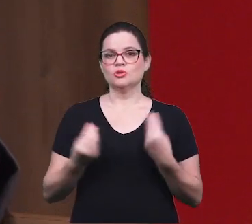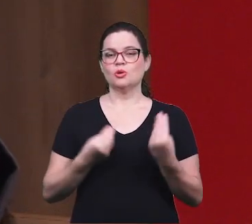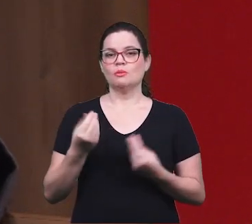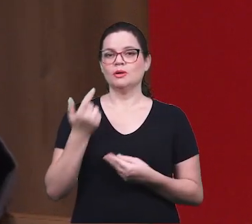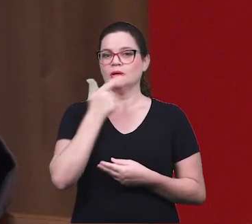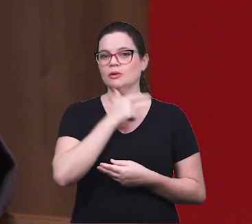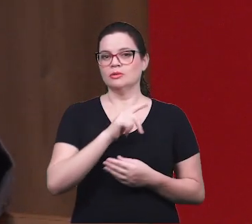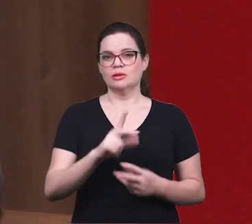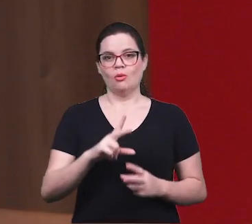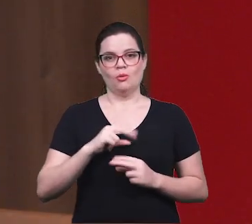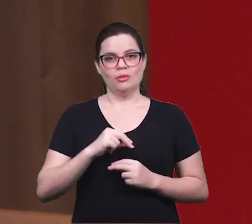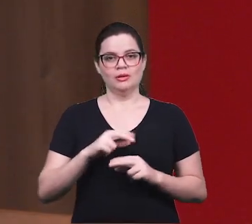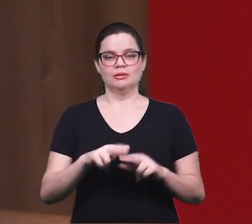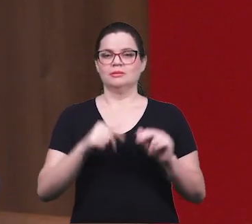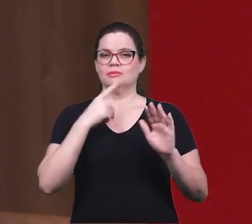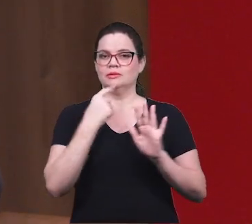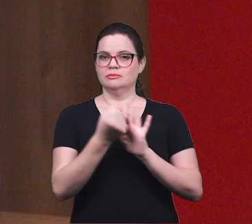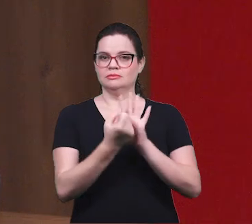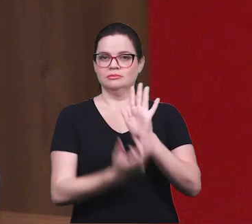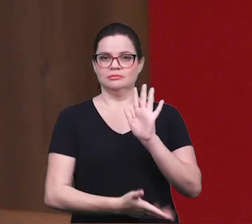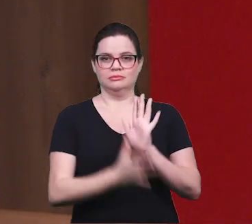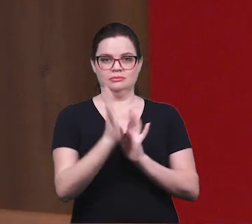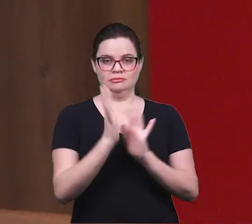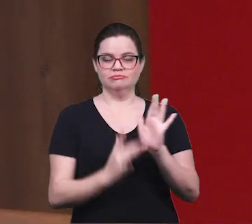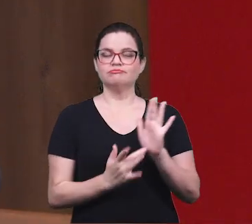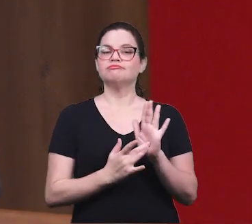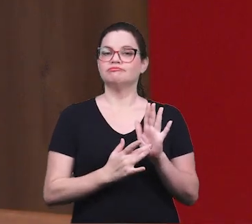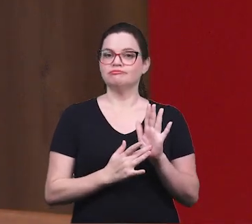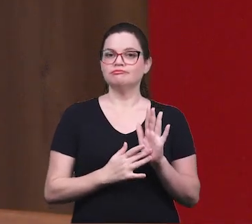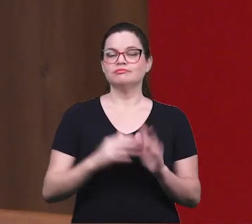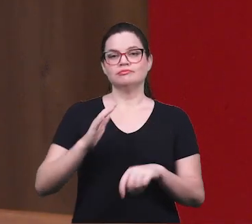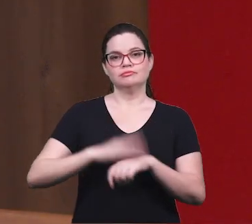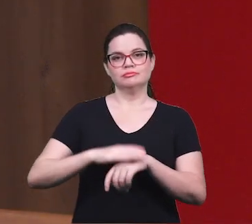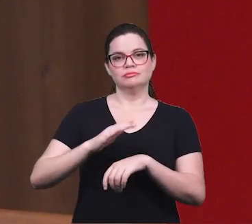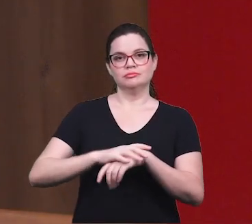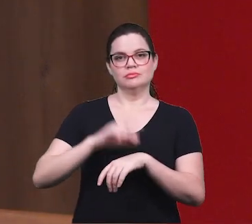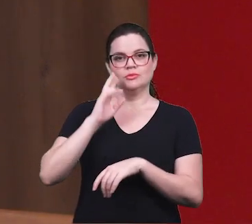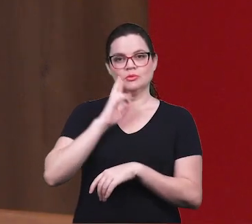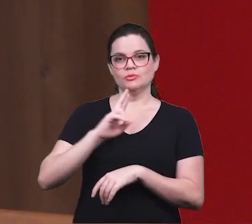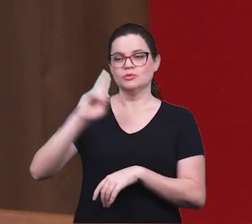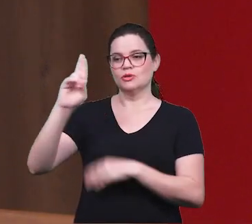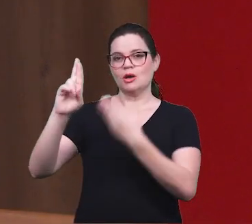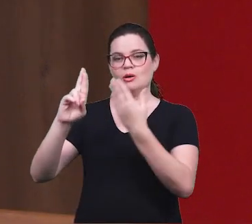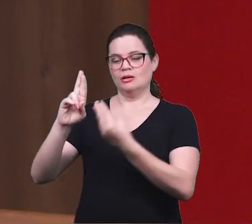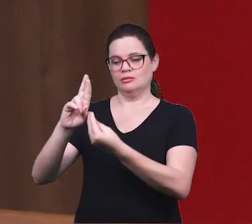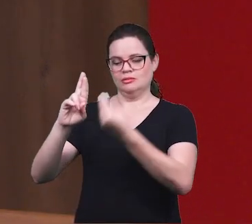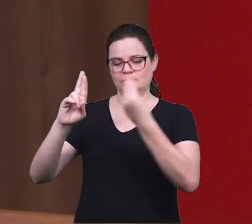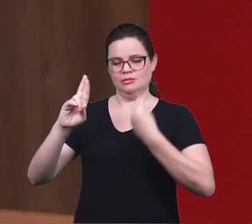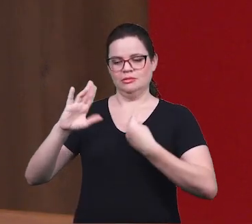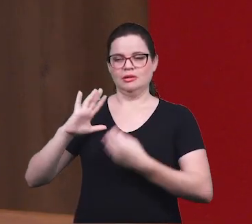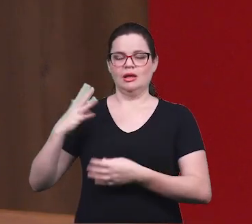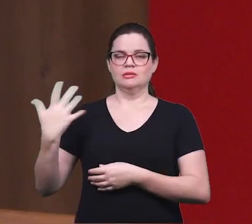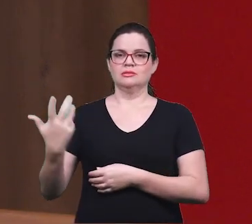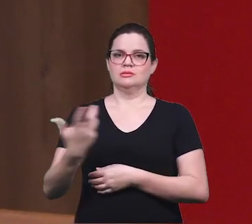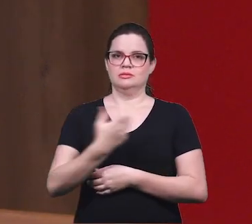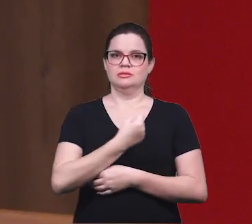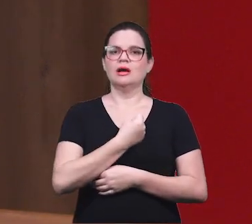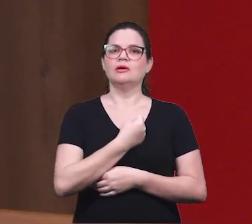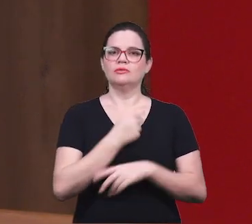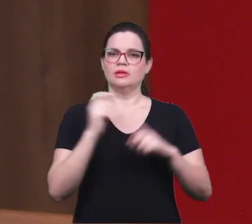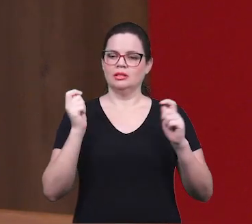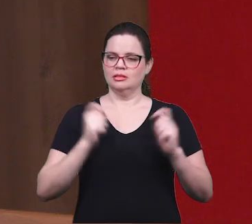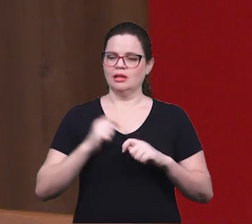de Jesus, que é a grande obra de Deus para nos tornar idôneos, para nos tornar